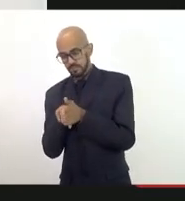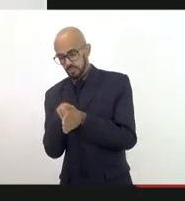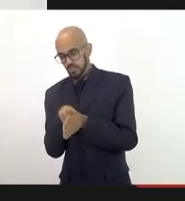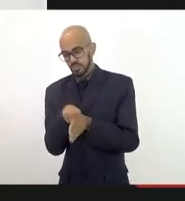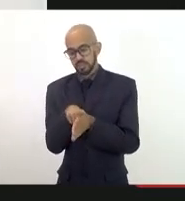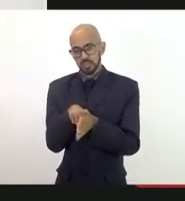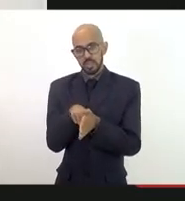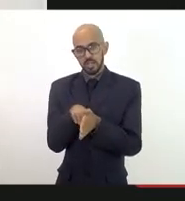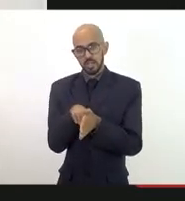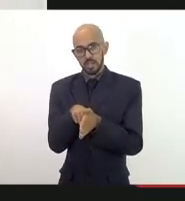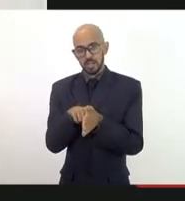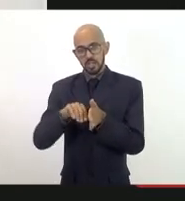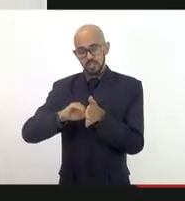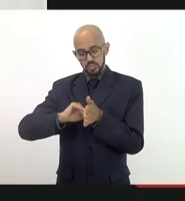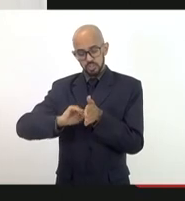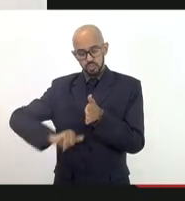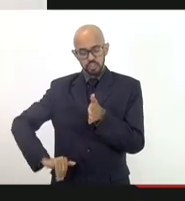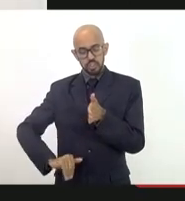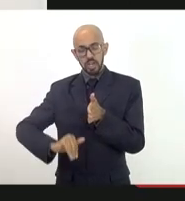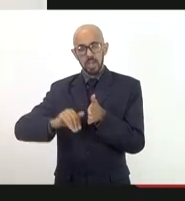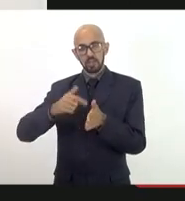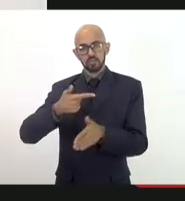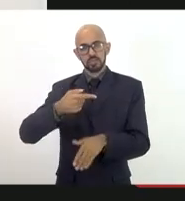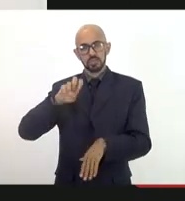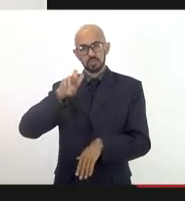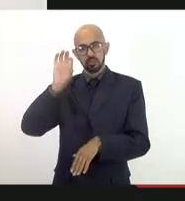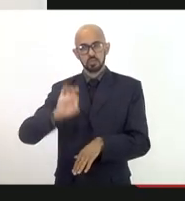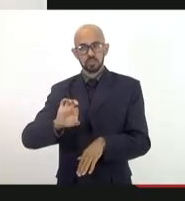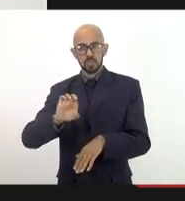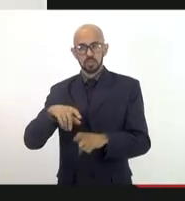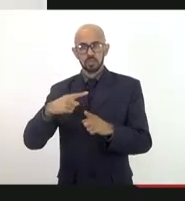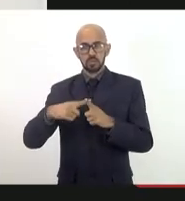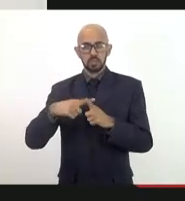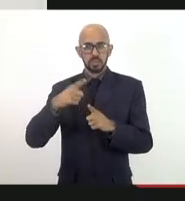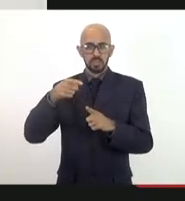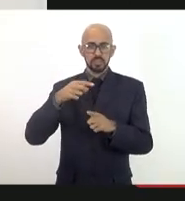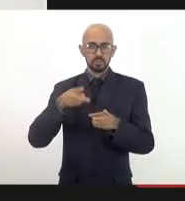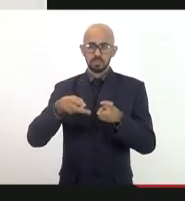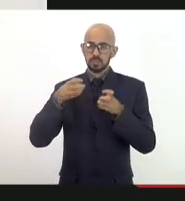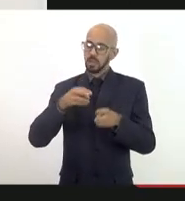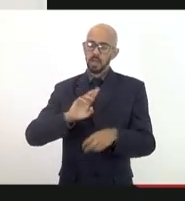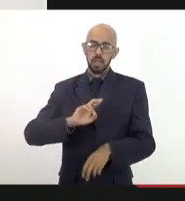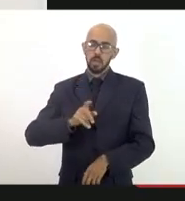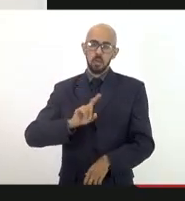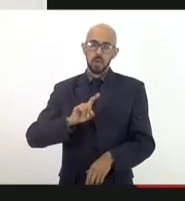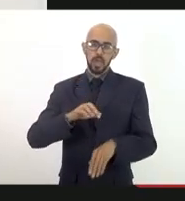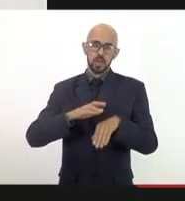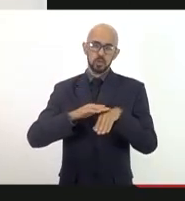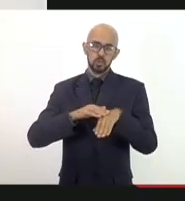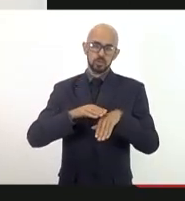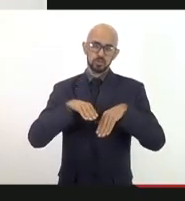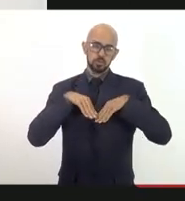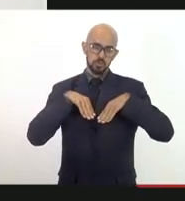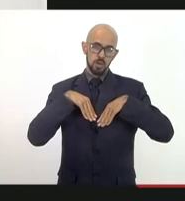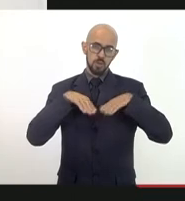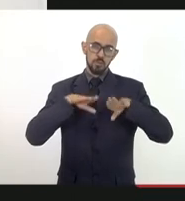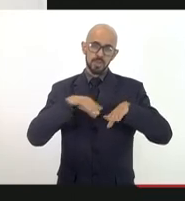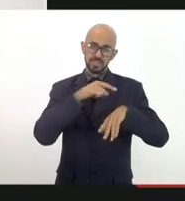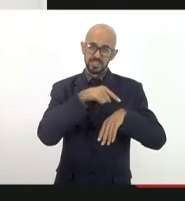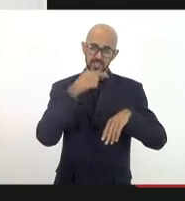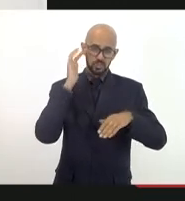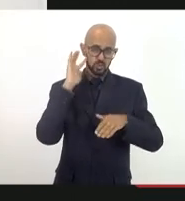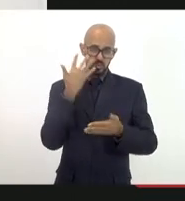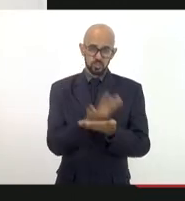ter excluído cerca de 25% dos casos, porque eles concluíram que não era tuberculose. Mas essa conclusão ela precisa